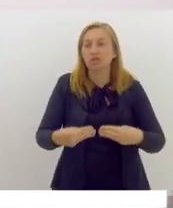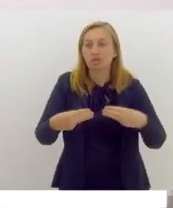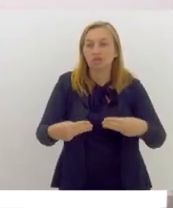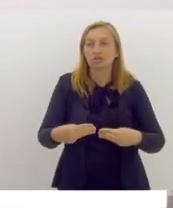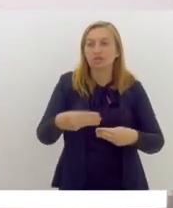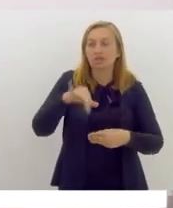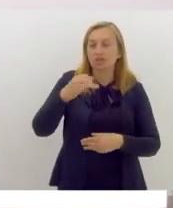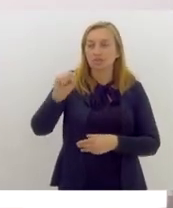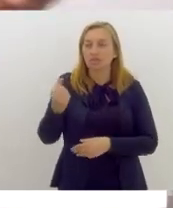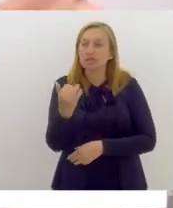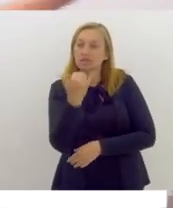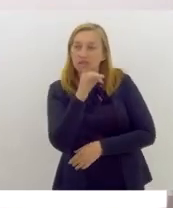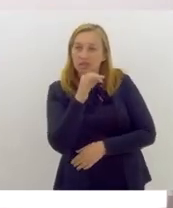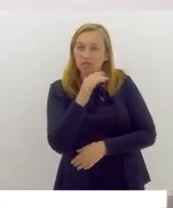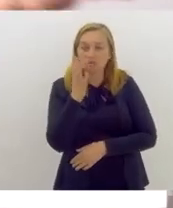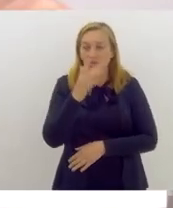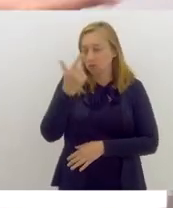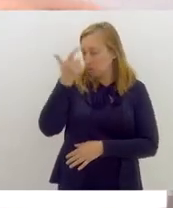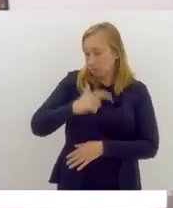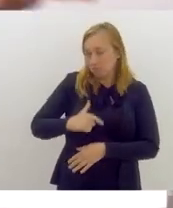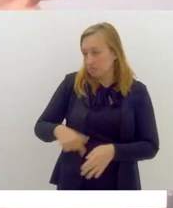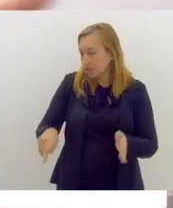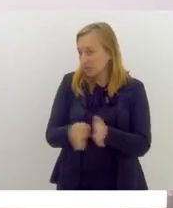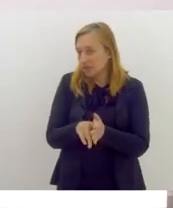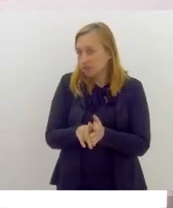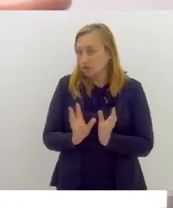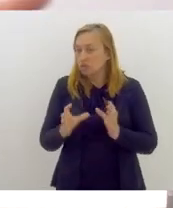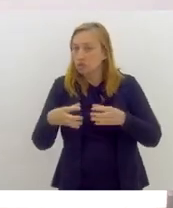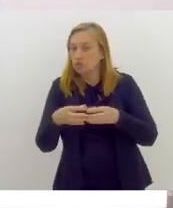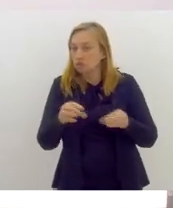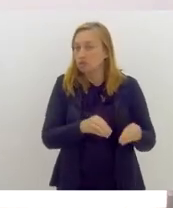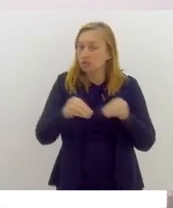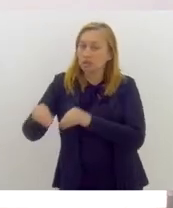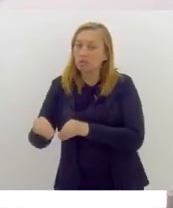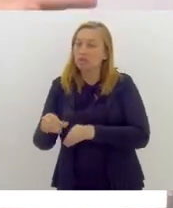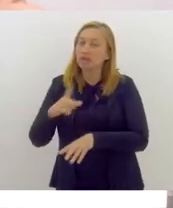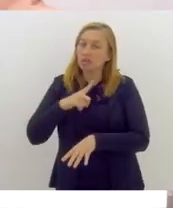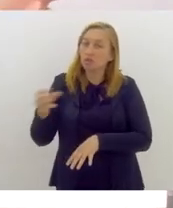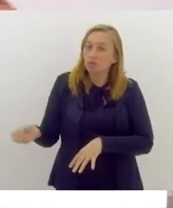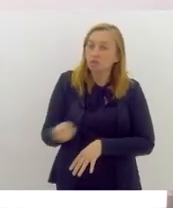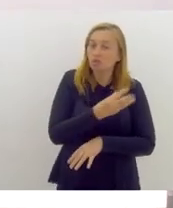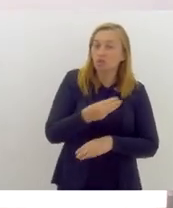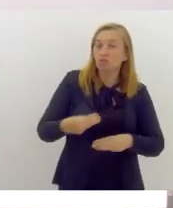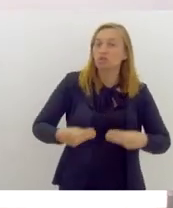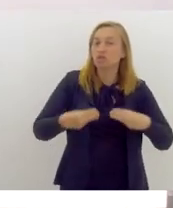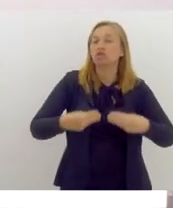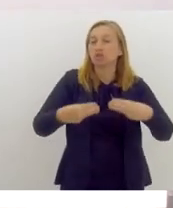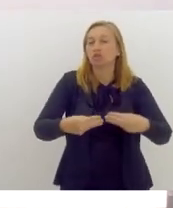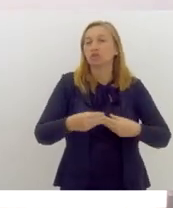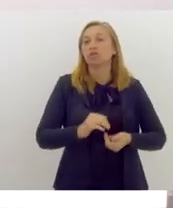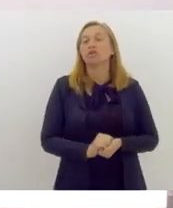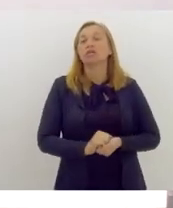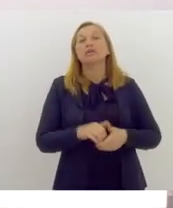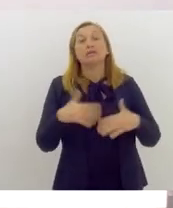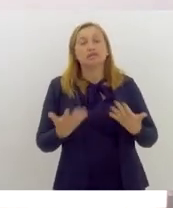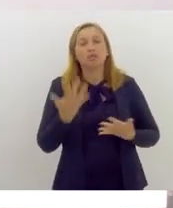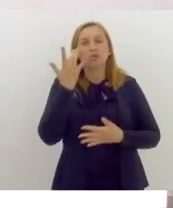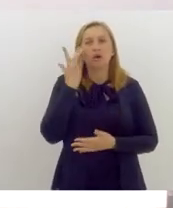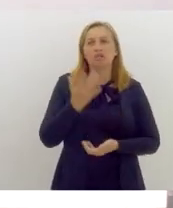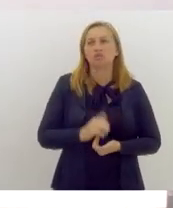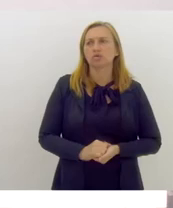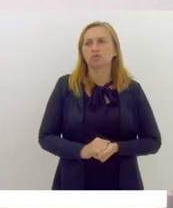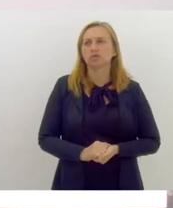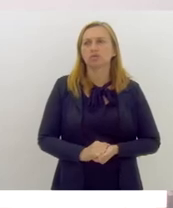não sou da equipe de transição quem vai ser mas vai ter um novo Ministro é um novo Ministério Então eu acho que